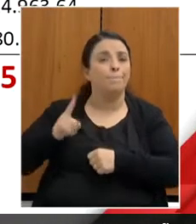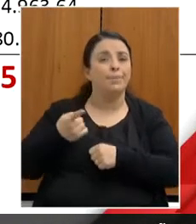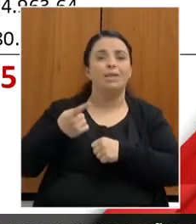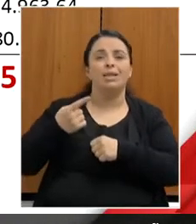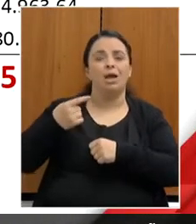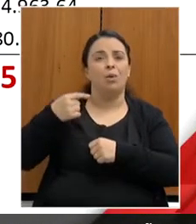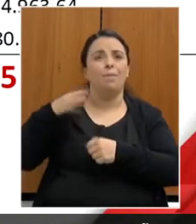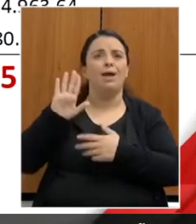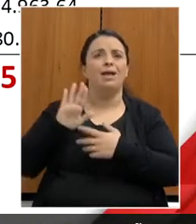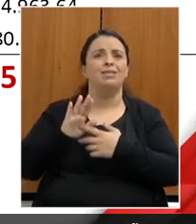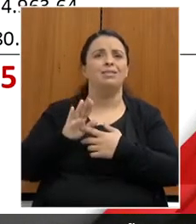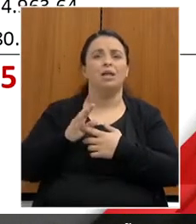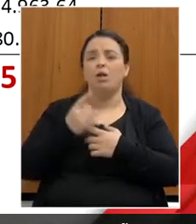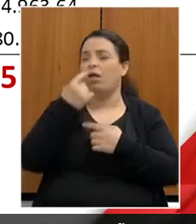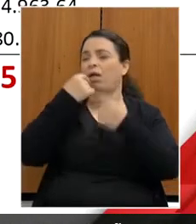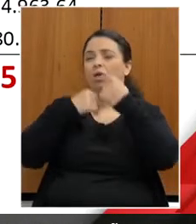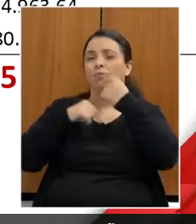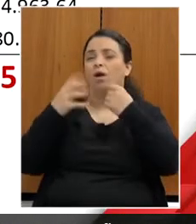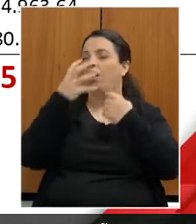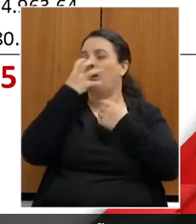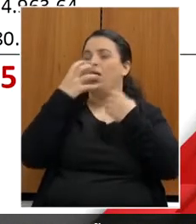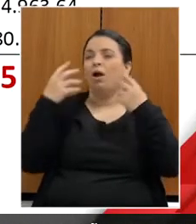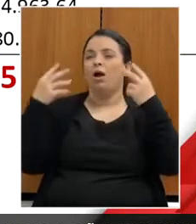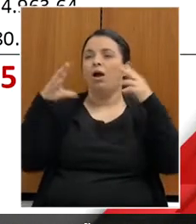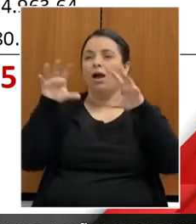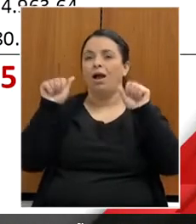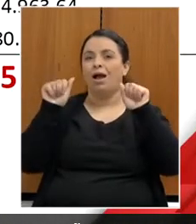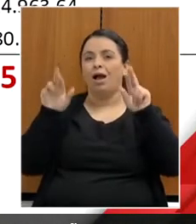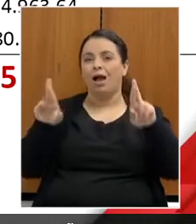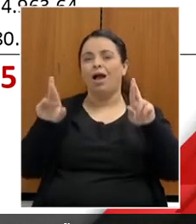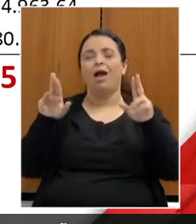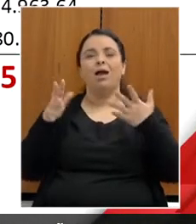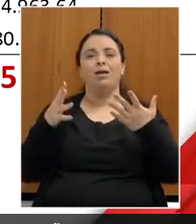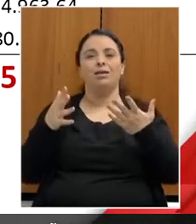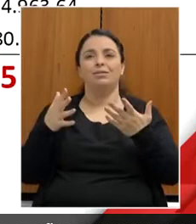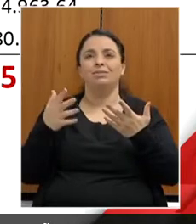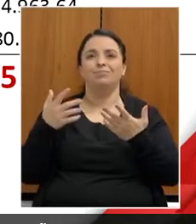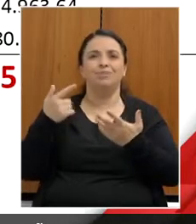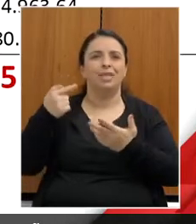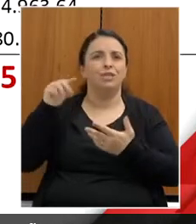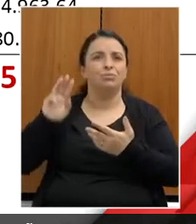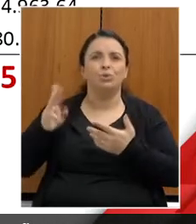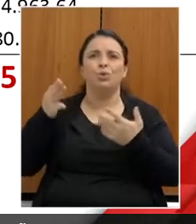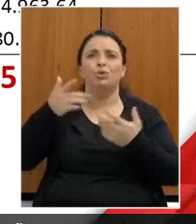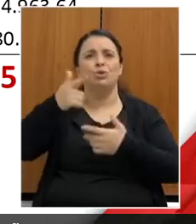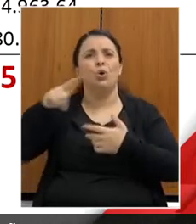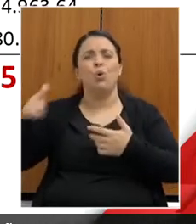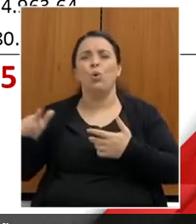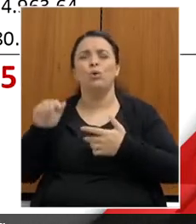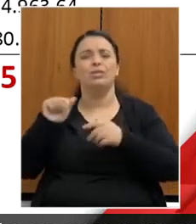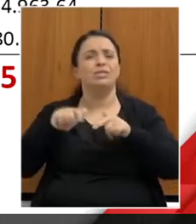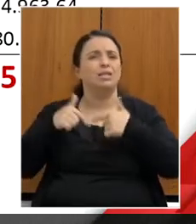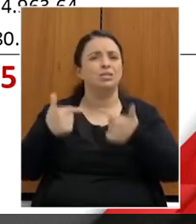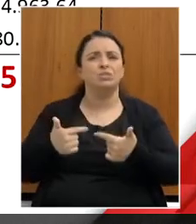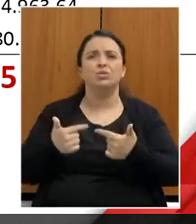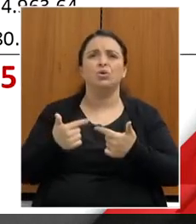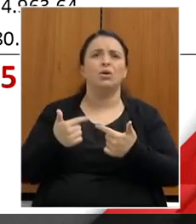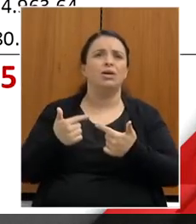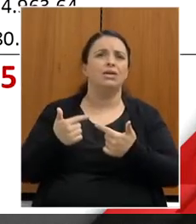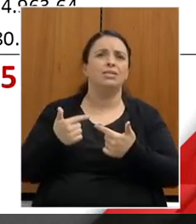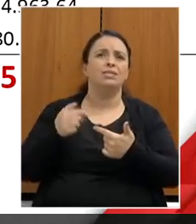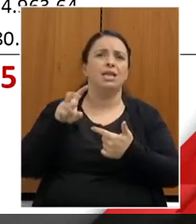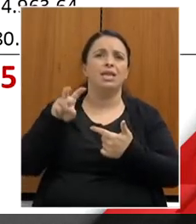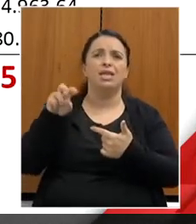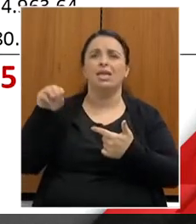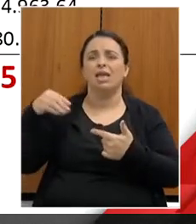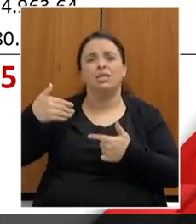mais de R 7 milhões. Internações clínicas, R$ 70 milhões. E outras ações, R 86 milhões, ultrapassando R